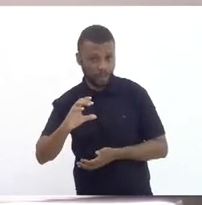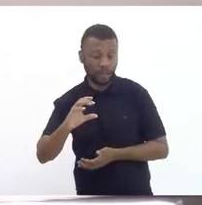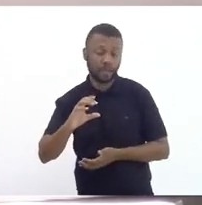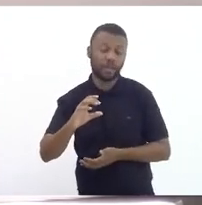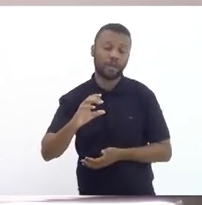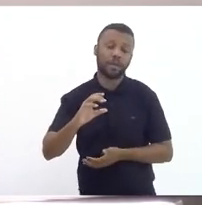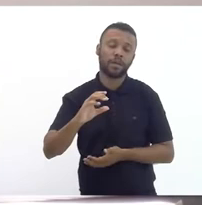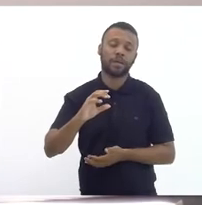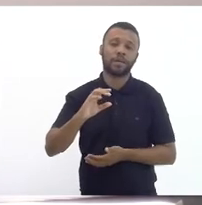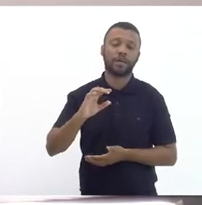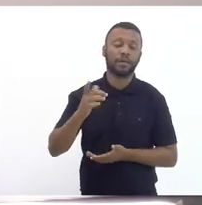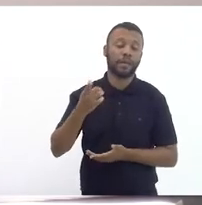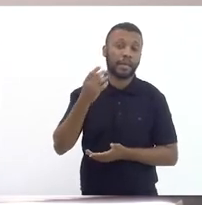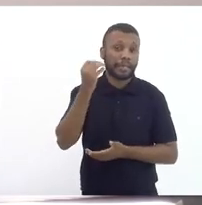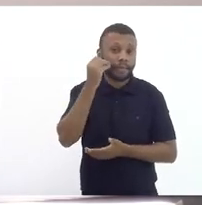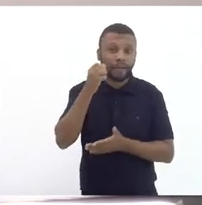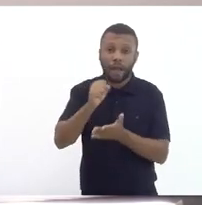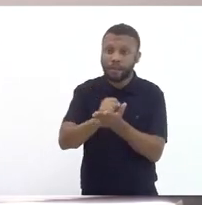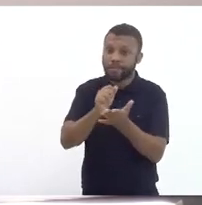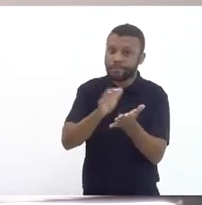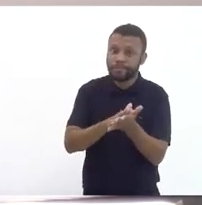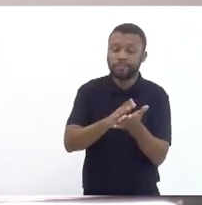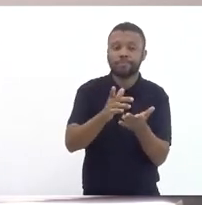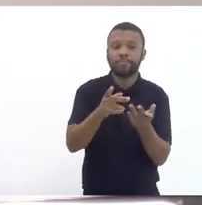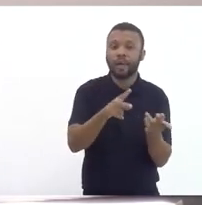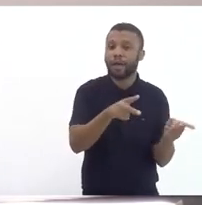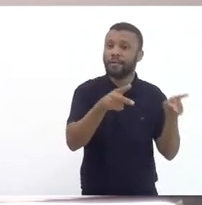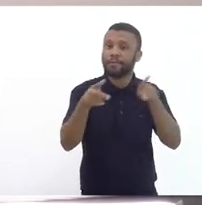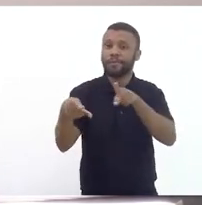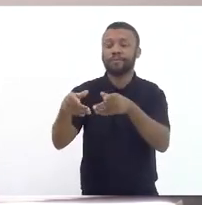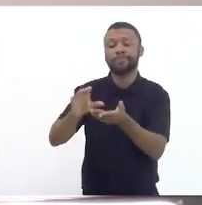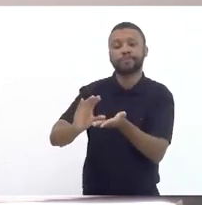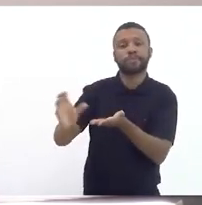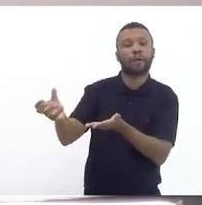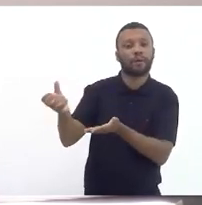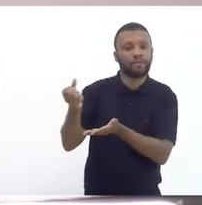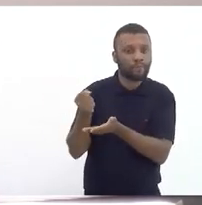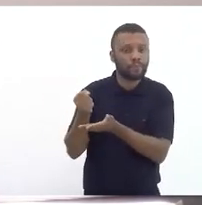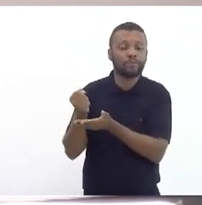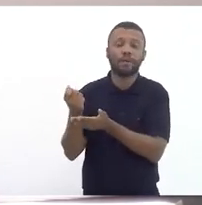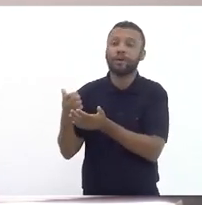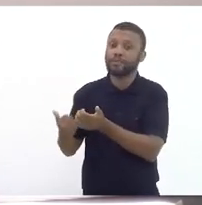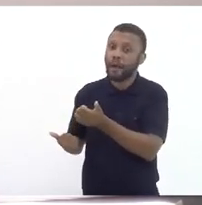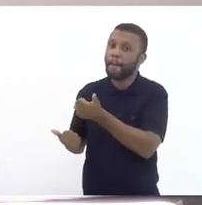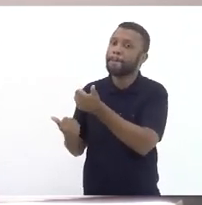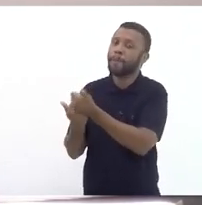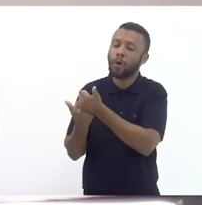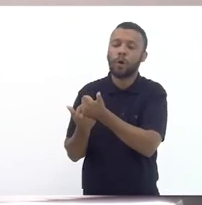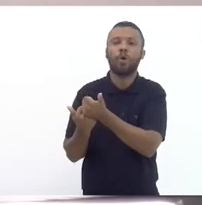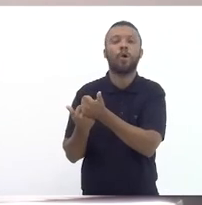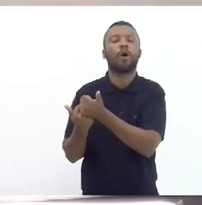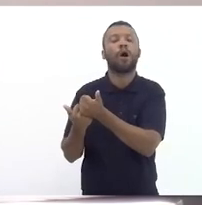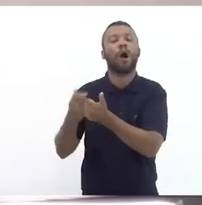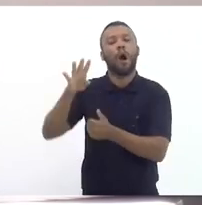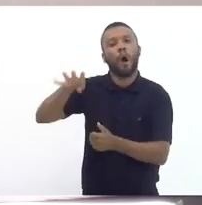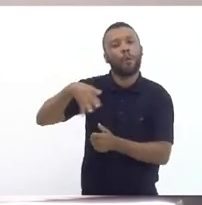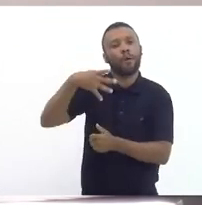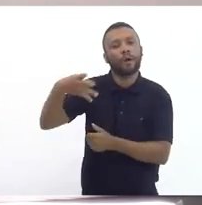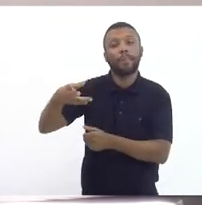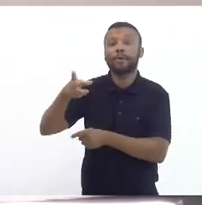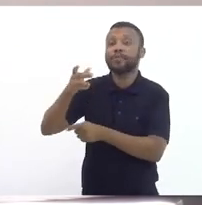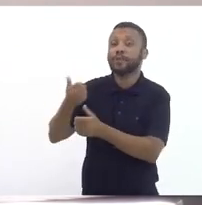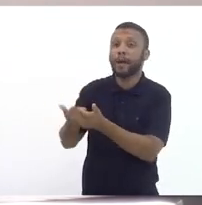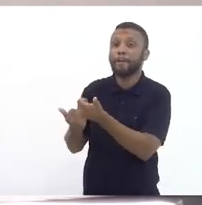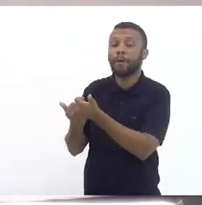devendo a multa ser revestida para o Fundo Especial de Apoio a Programas de Defesa do Consumidor, FEBRACON. Essa lei entra em vigor